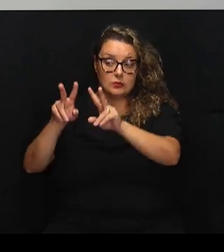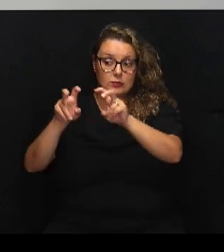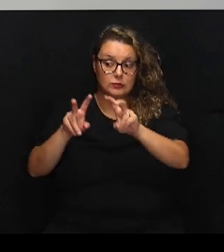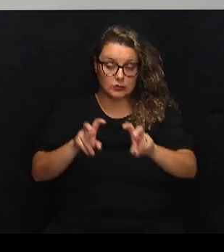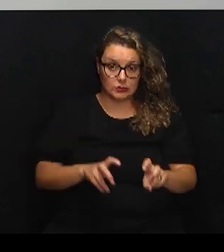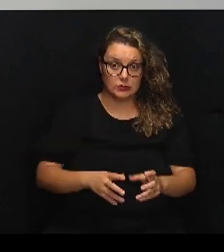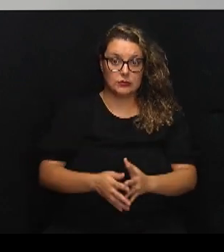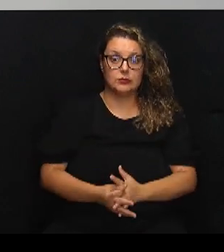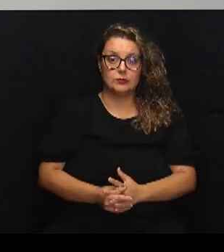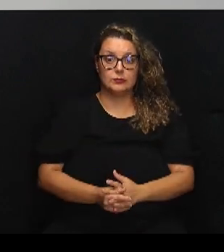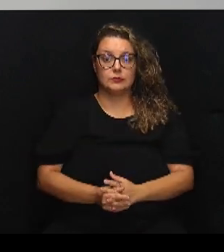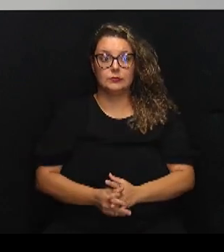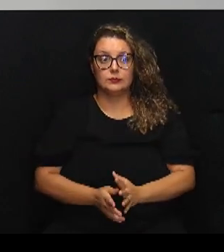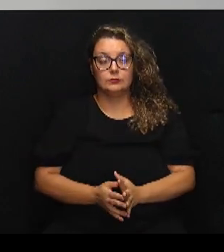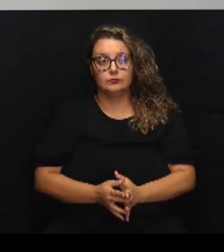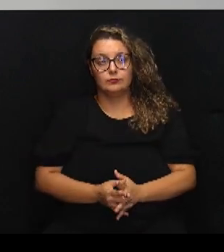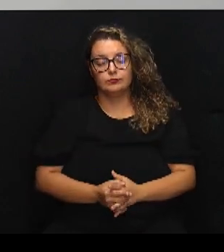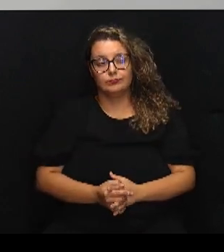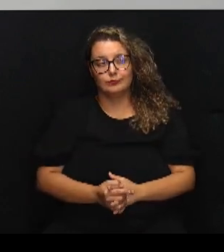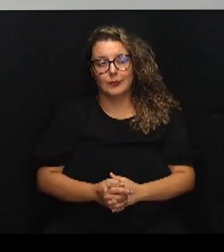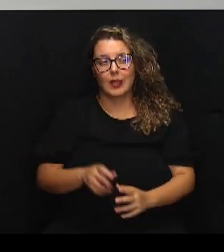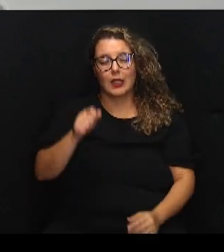fazendo pesquisa nessa temática, né?